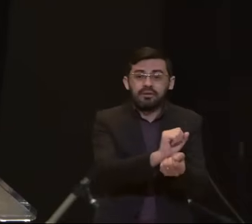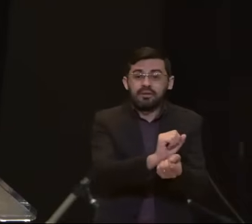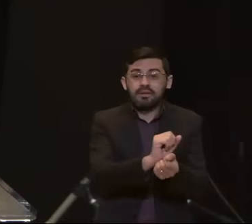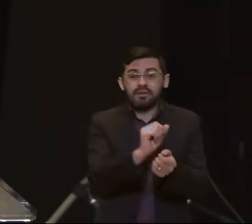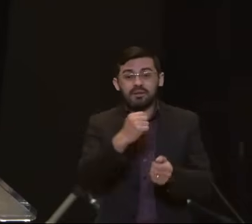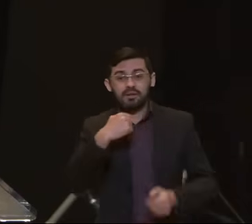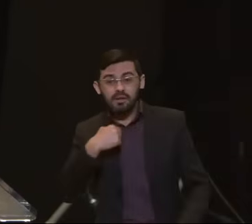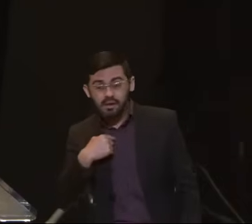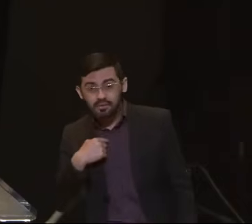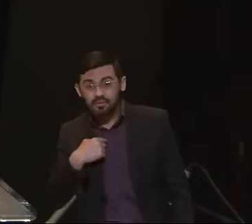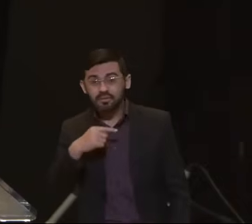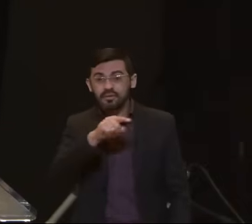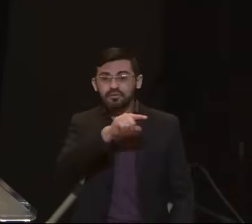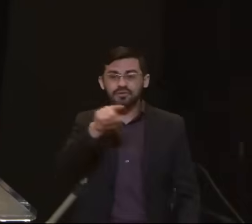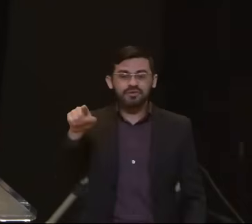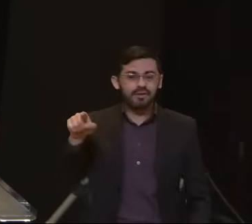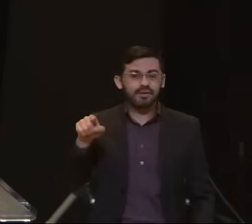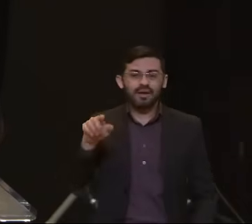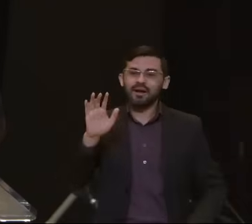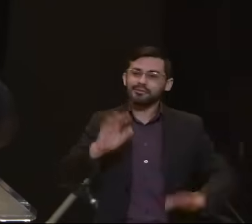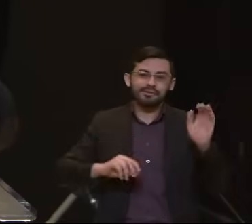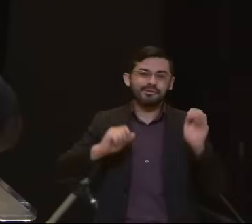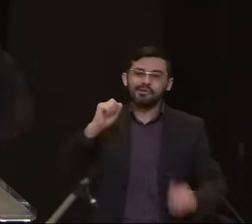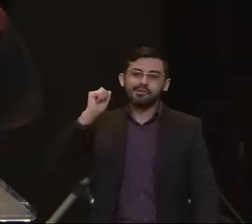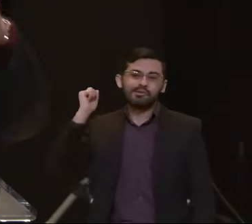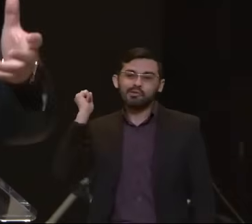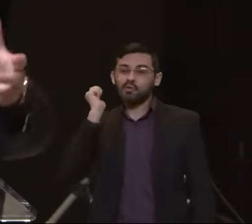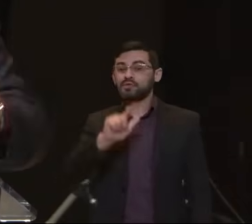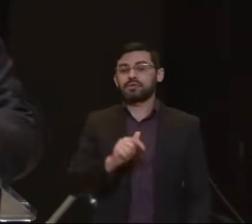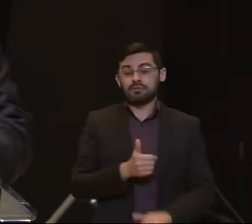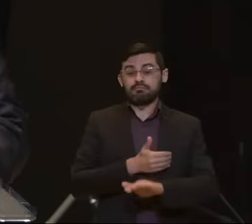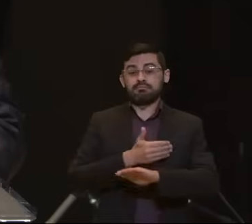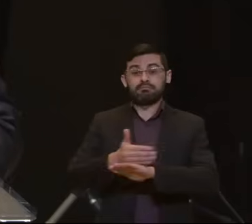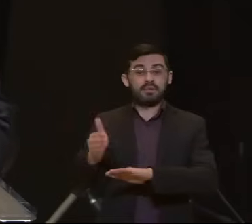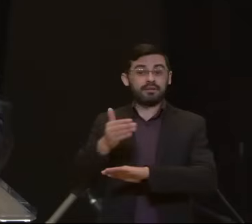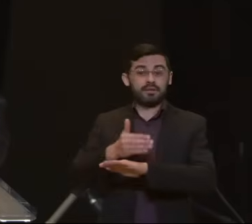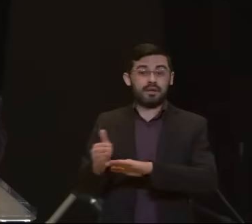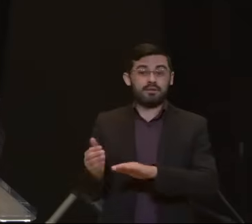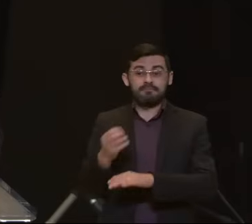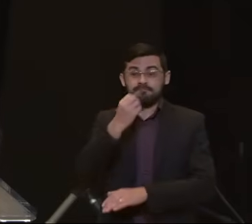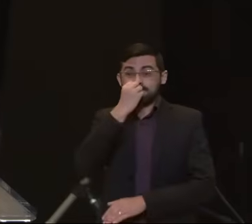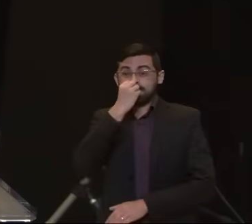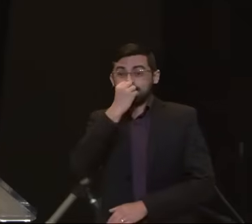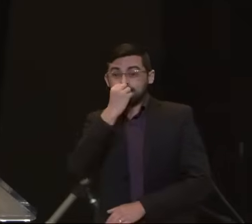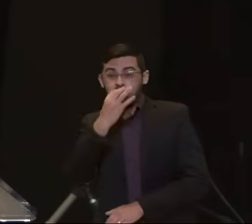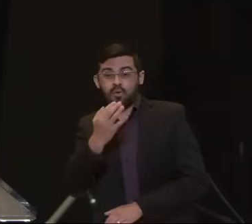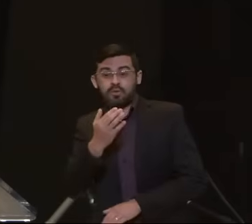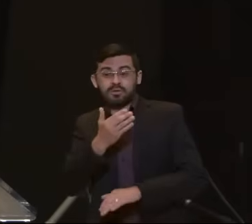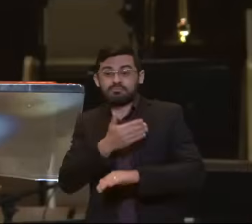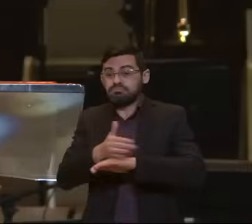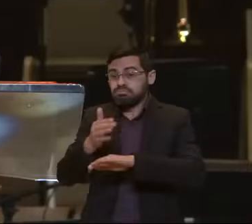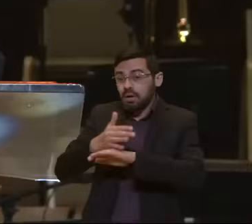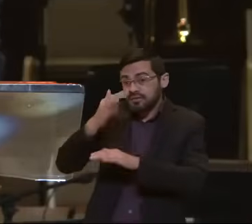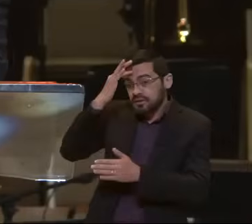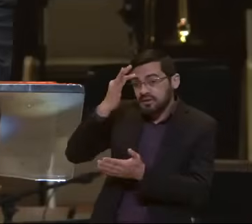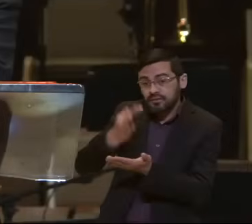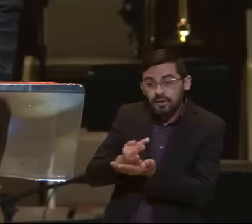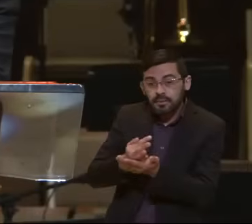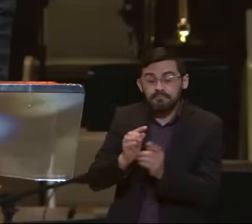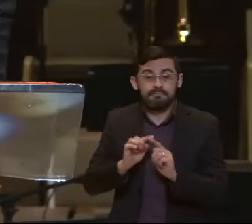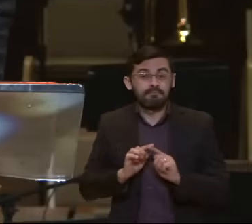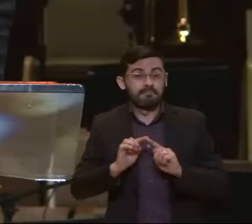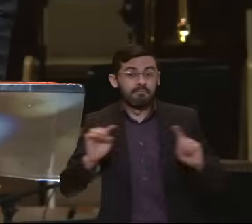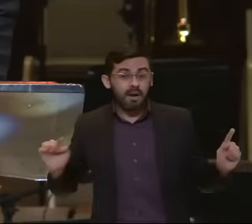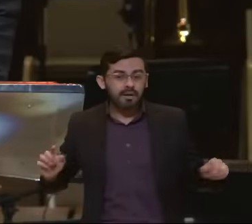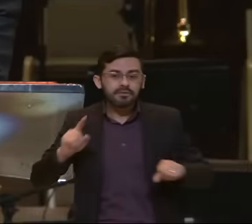a gente não consiga produzir bons frutos. Mas quando entra o Espírito